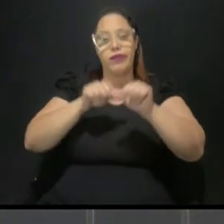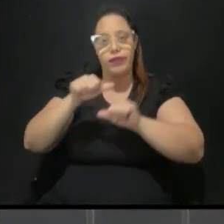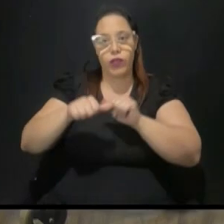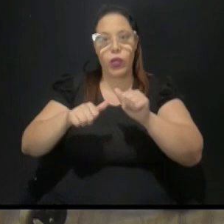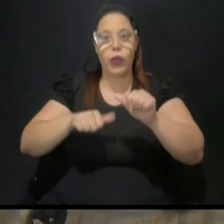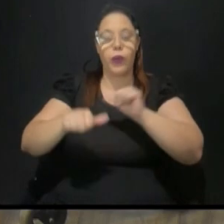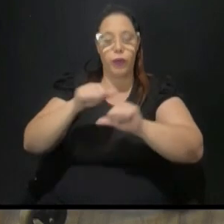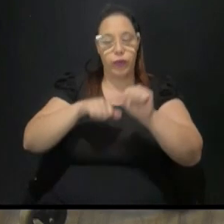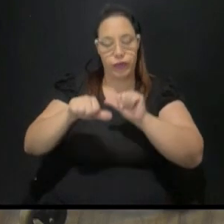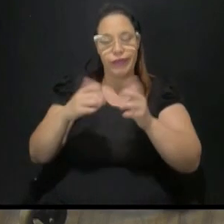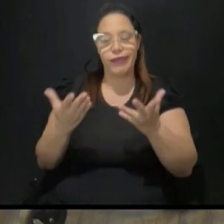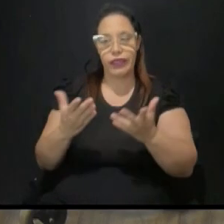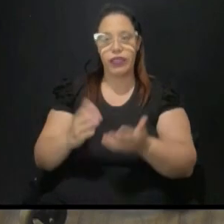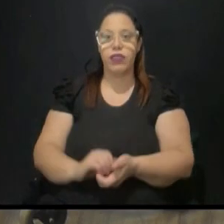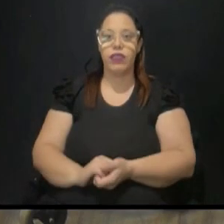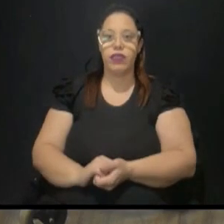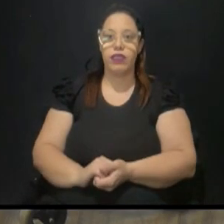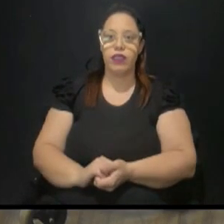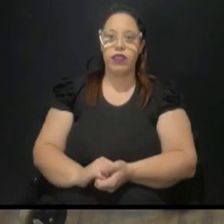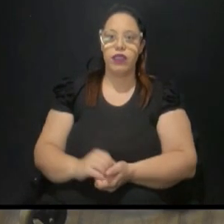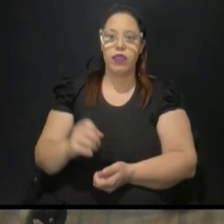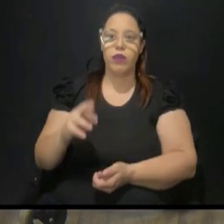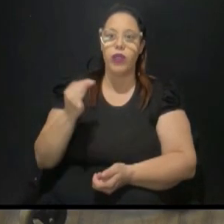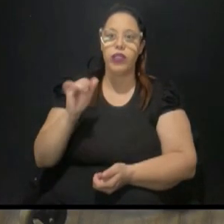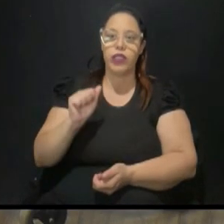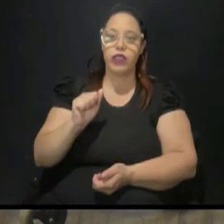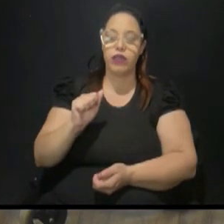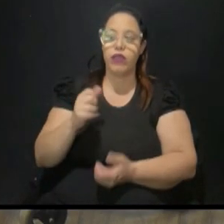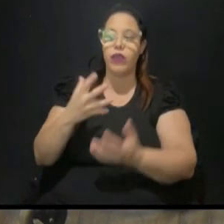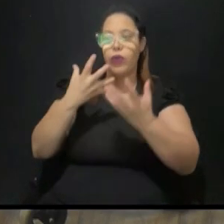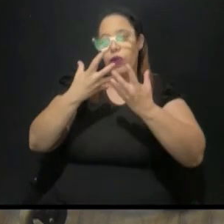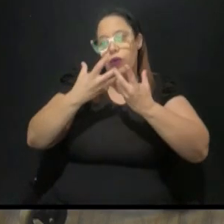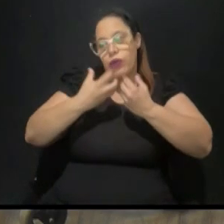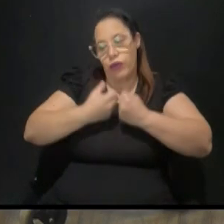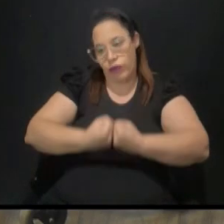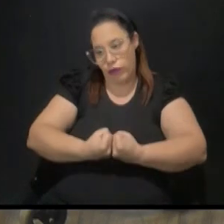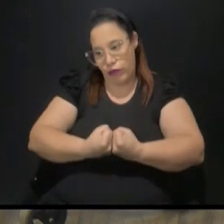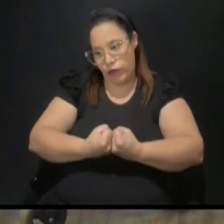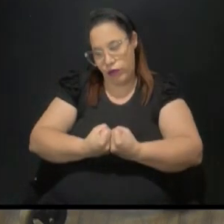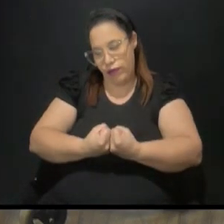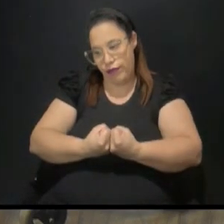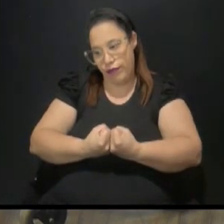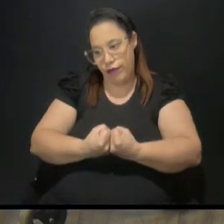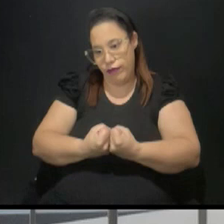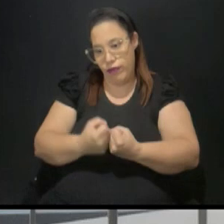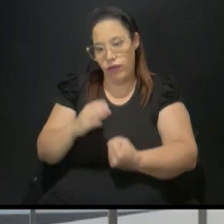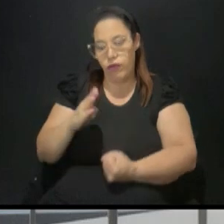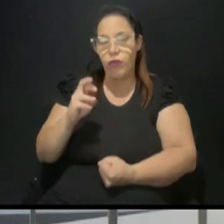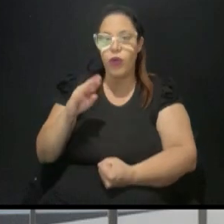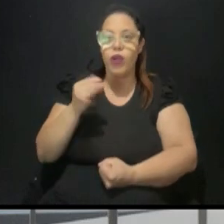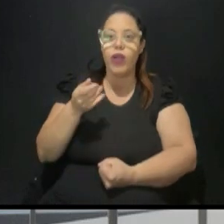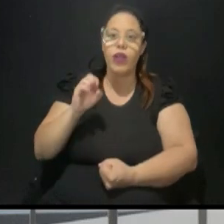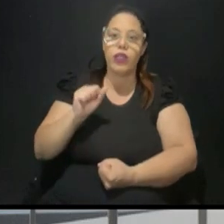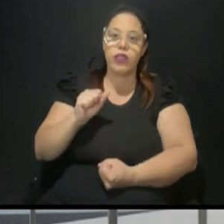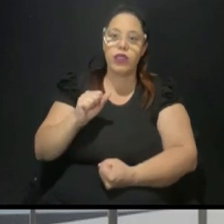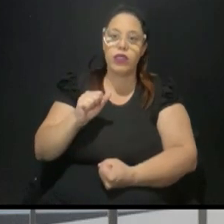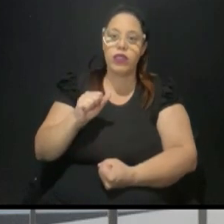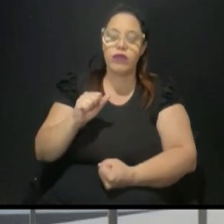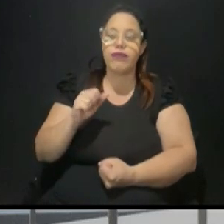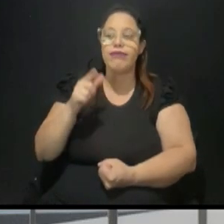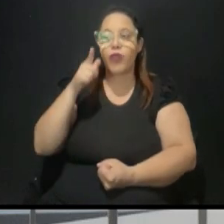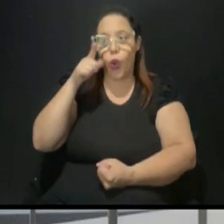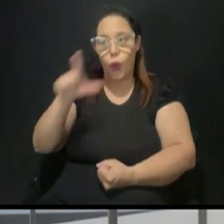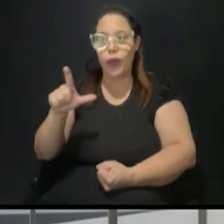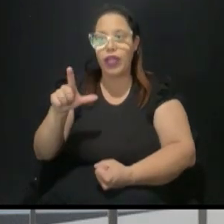A gente tem na bocha esse acolhimento, né? Uau! Então, a bocha, ela consegue acolher esse atleta com